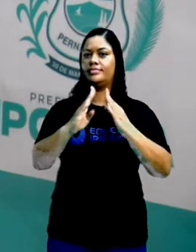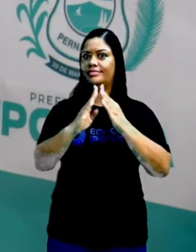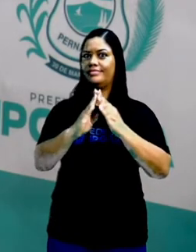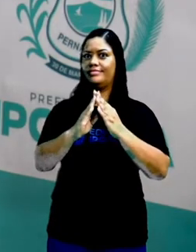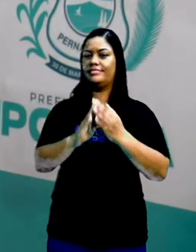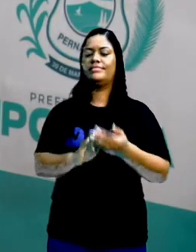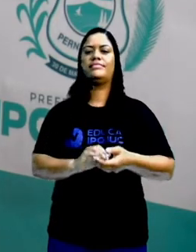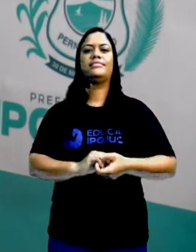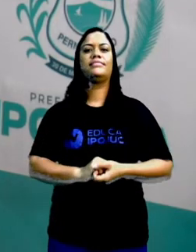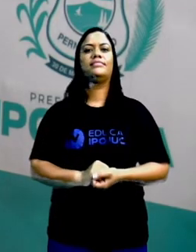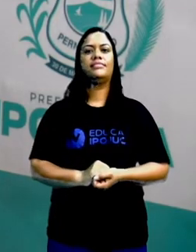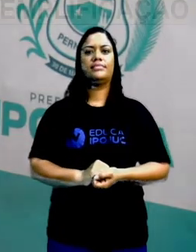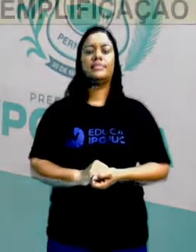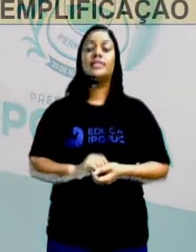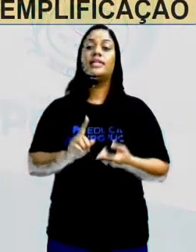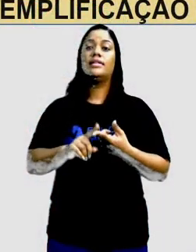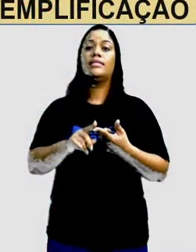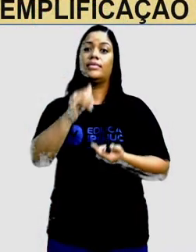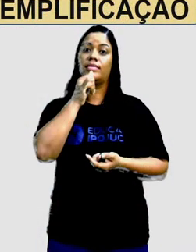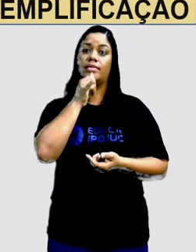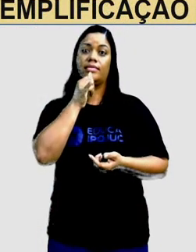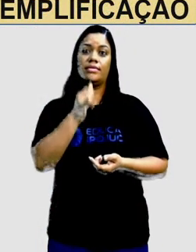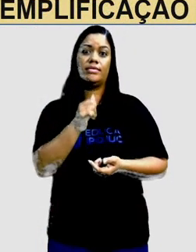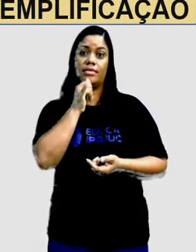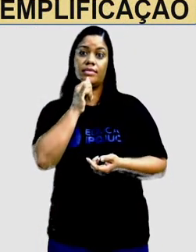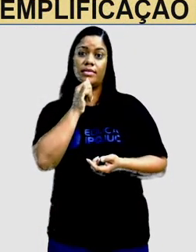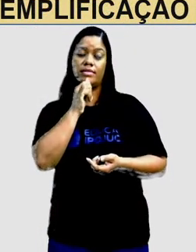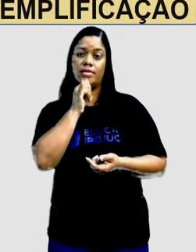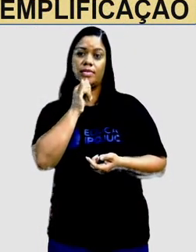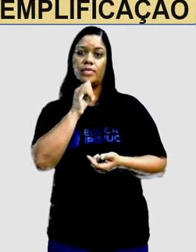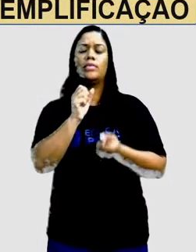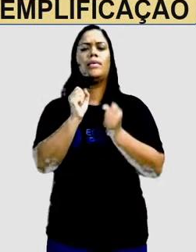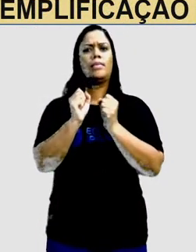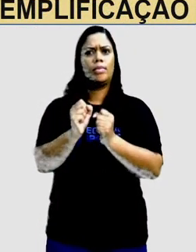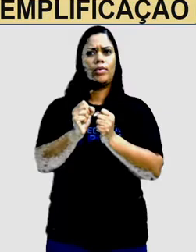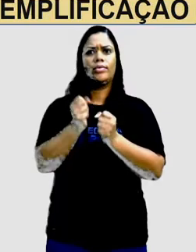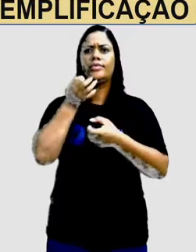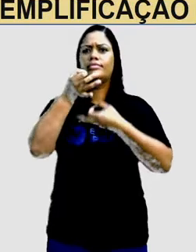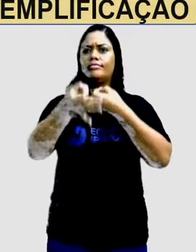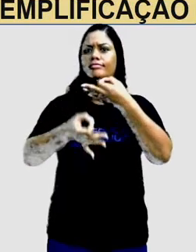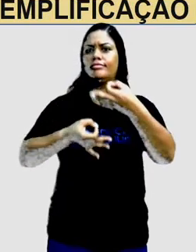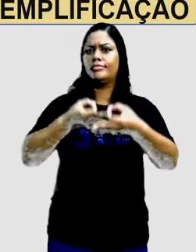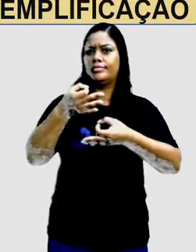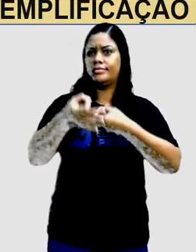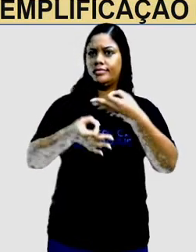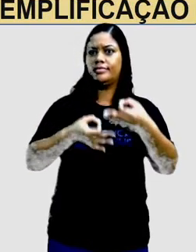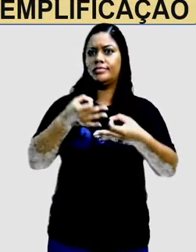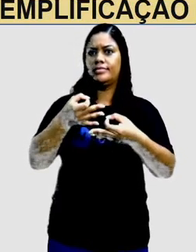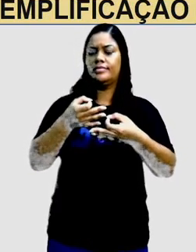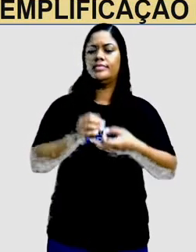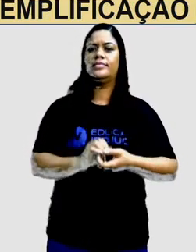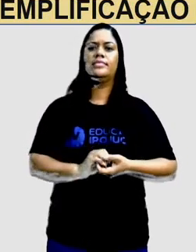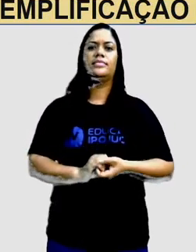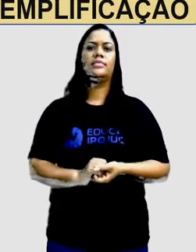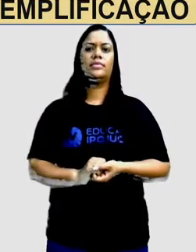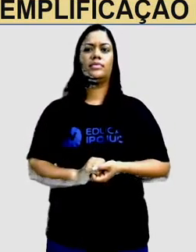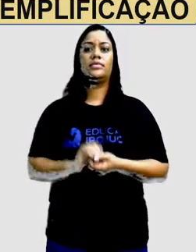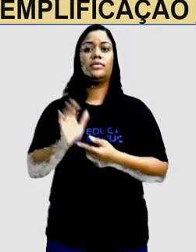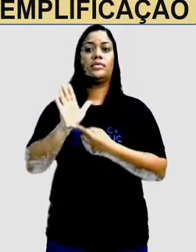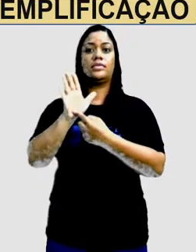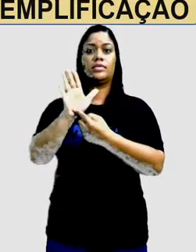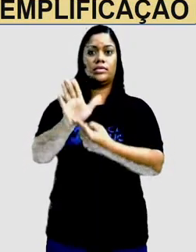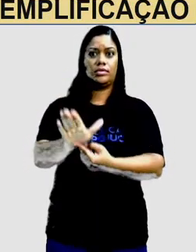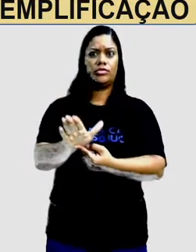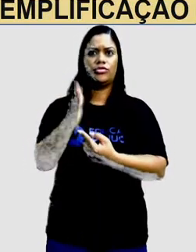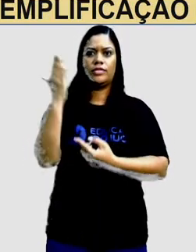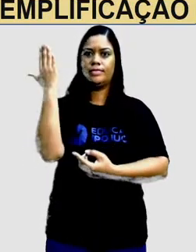e exemplificação você pode apresentar argumentos você pode é a pro